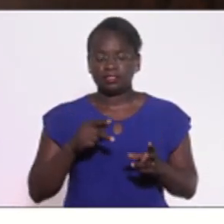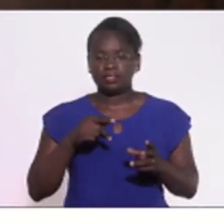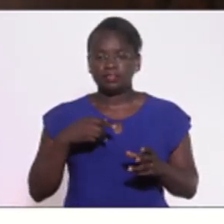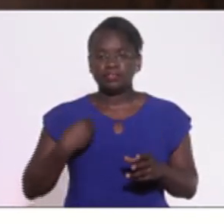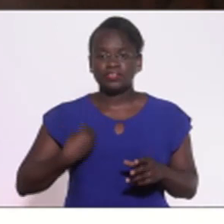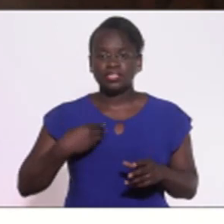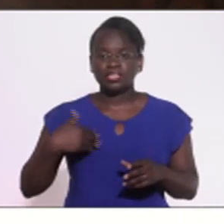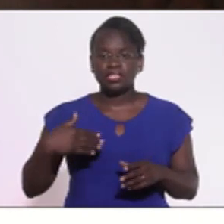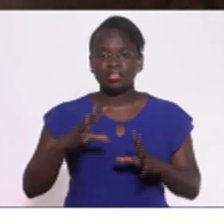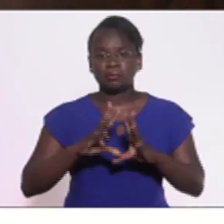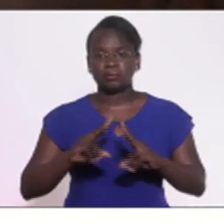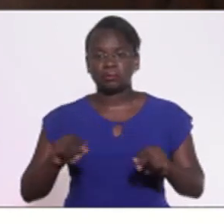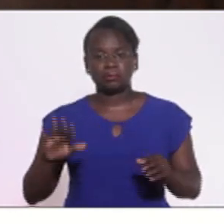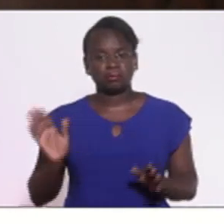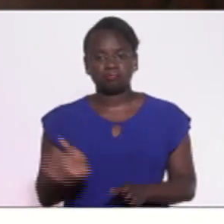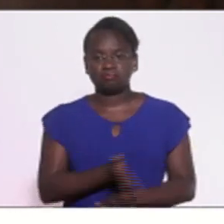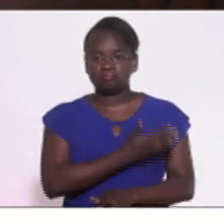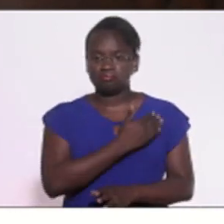passagem,